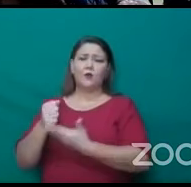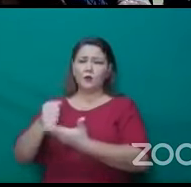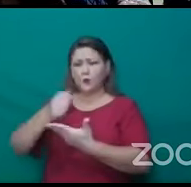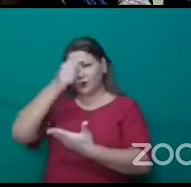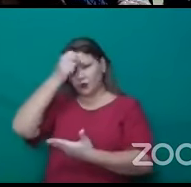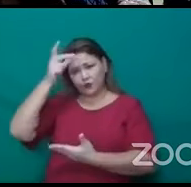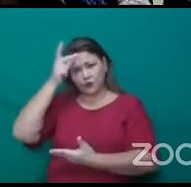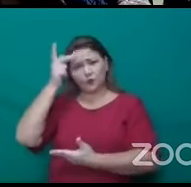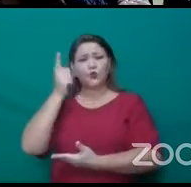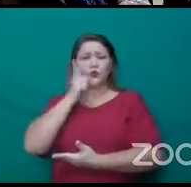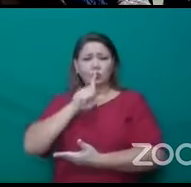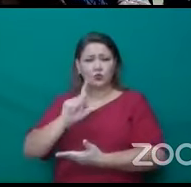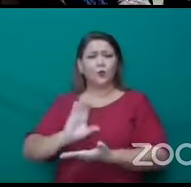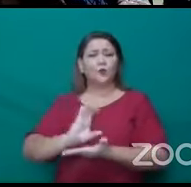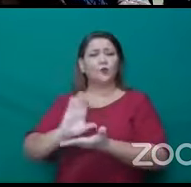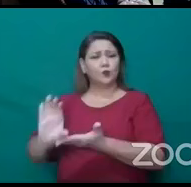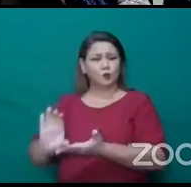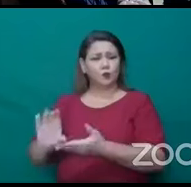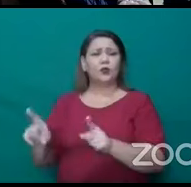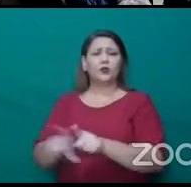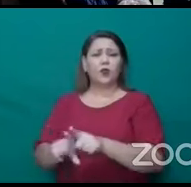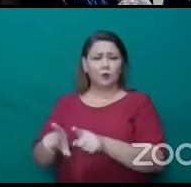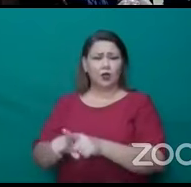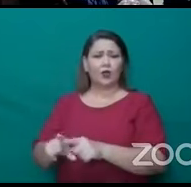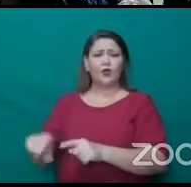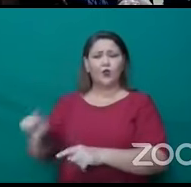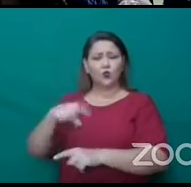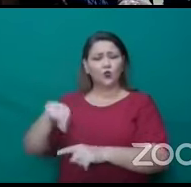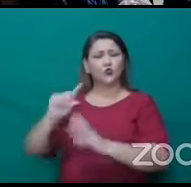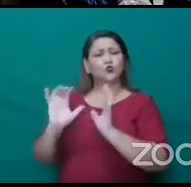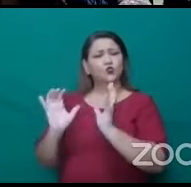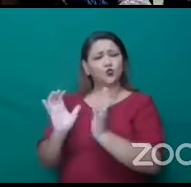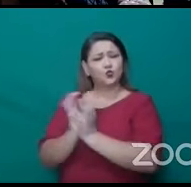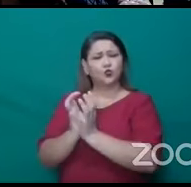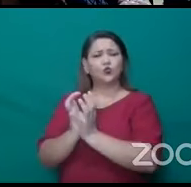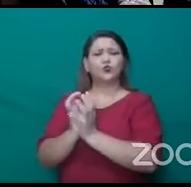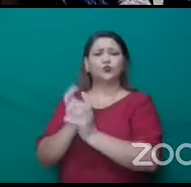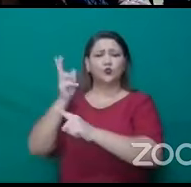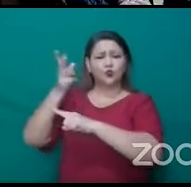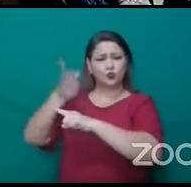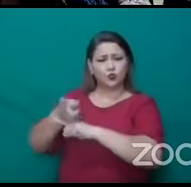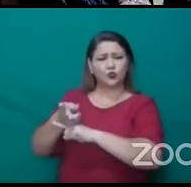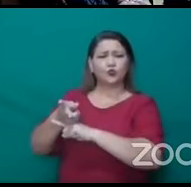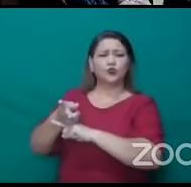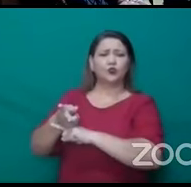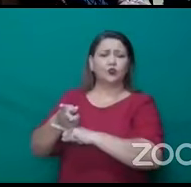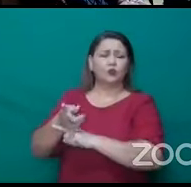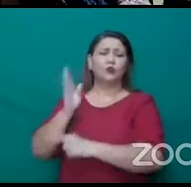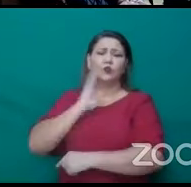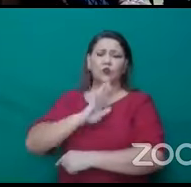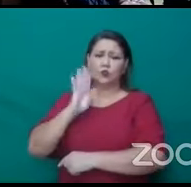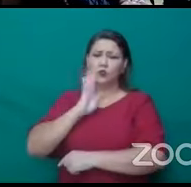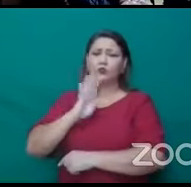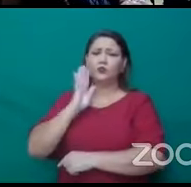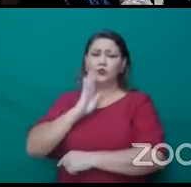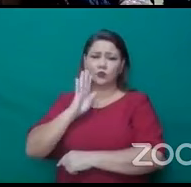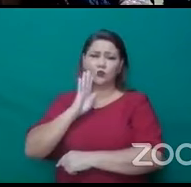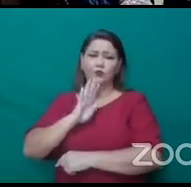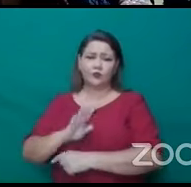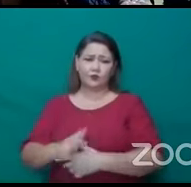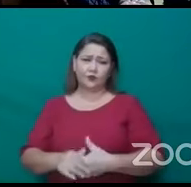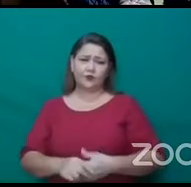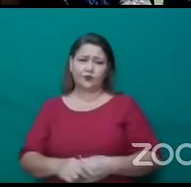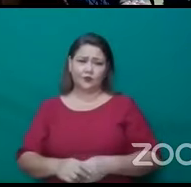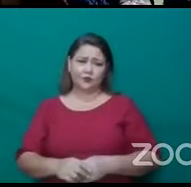só isso, mas patrocínio para bancar toda a equipe nos dias do set. Então foi assim muito legal e é isso